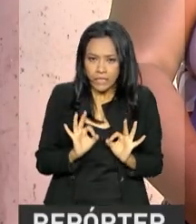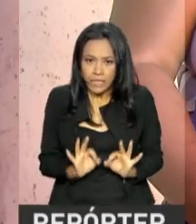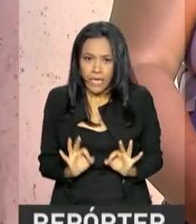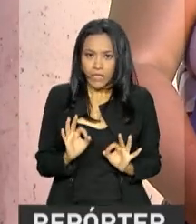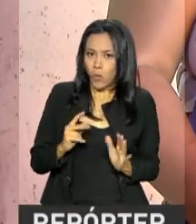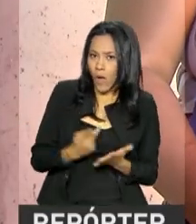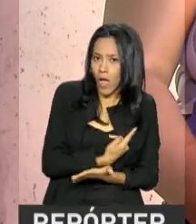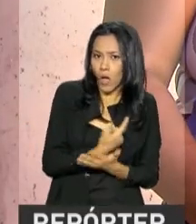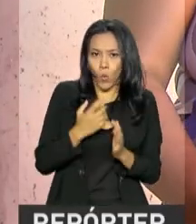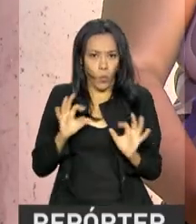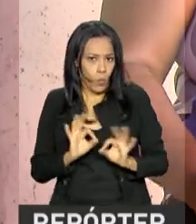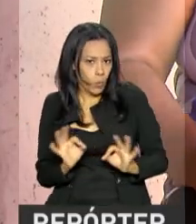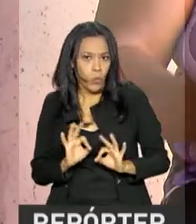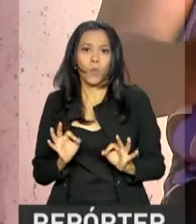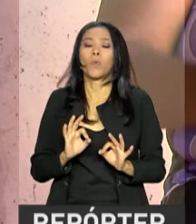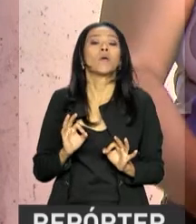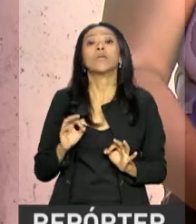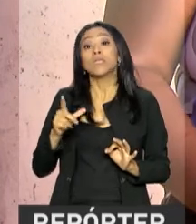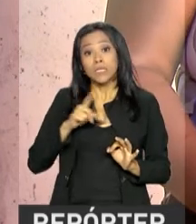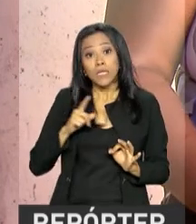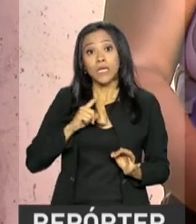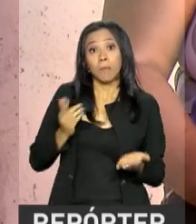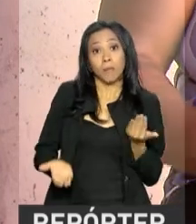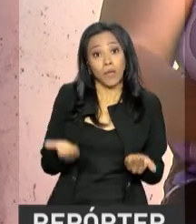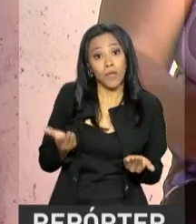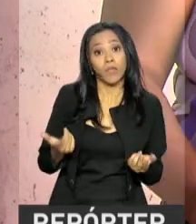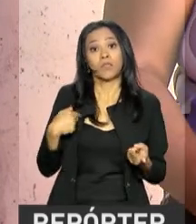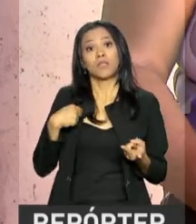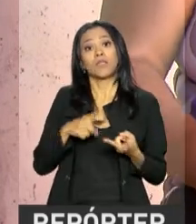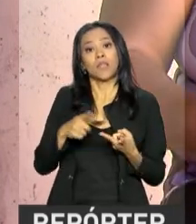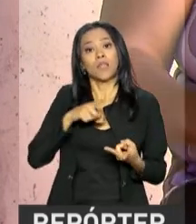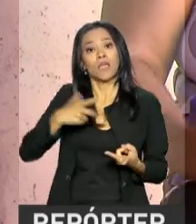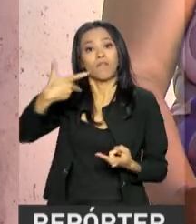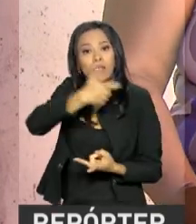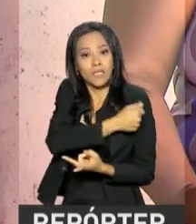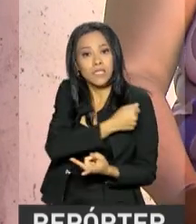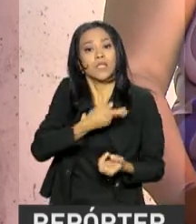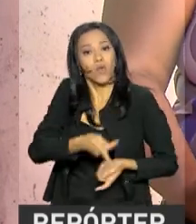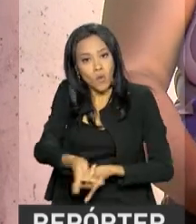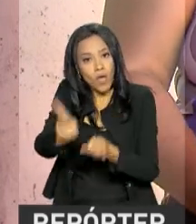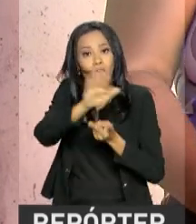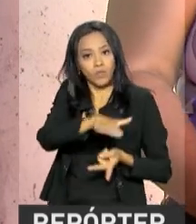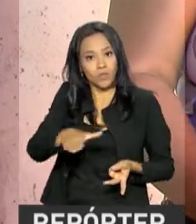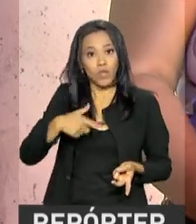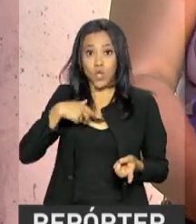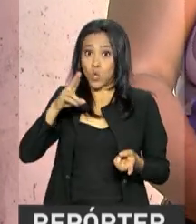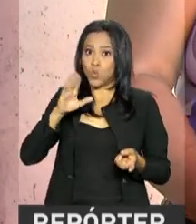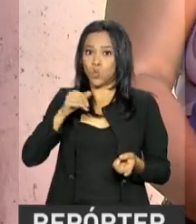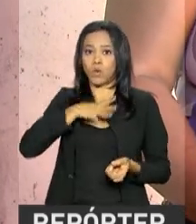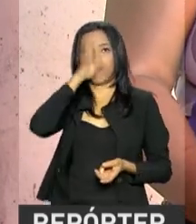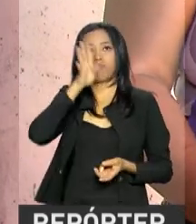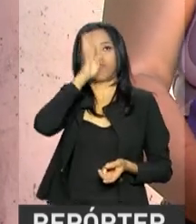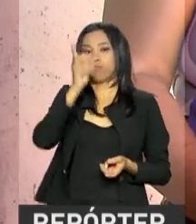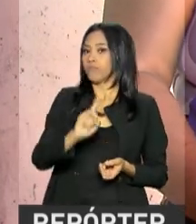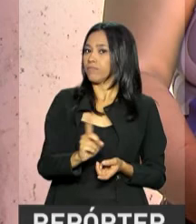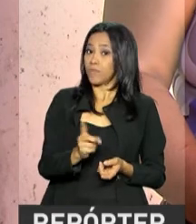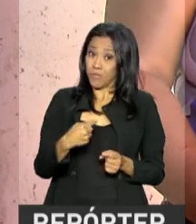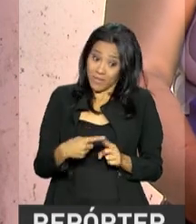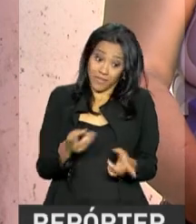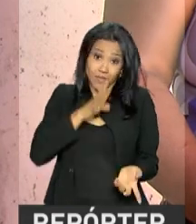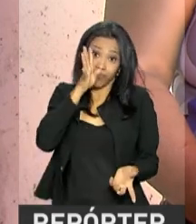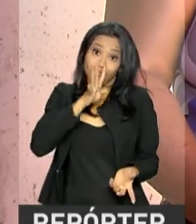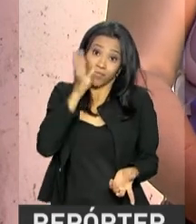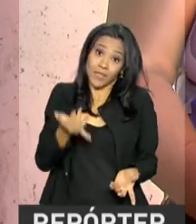falho tem os pés eu vou ter as vacinas eu vacino eles nunca descuidei porque se descuidar